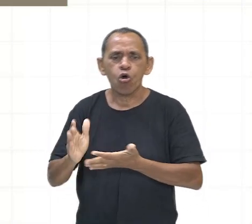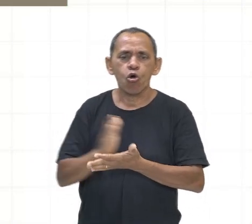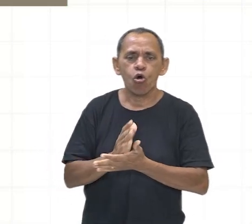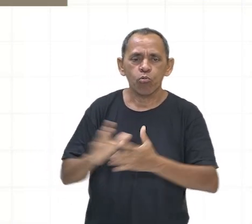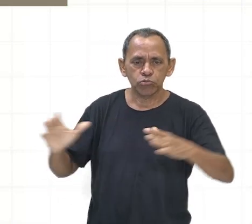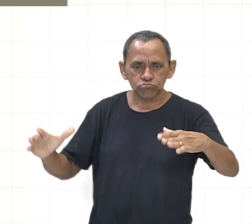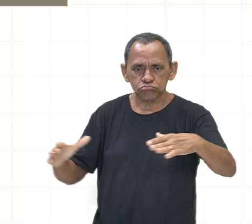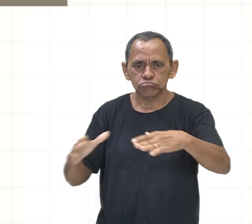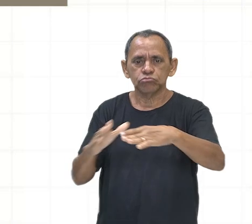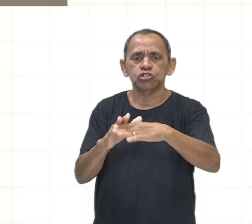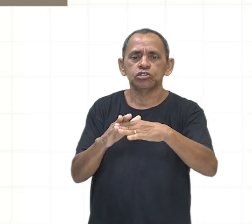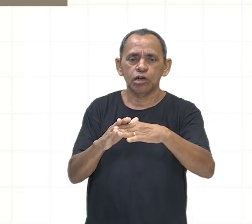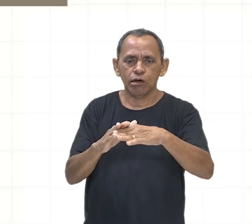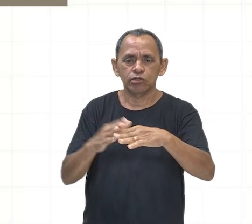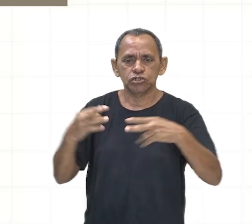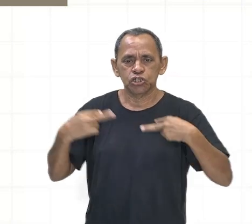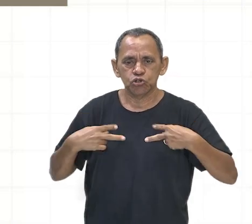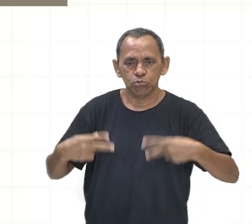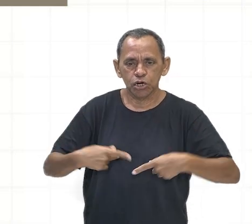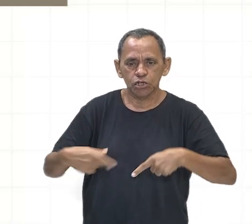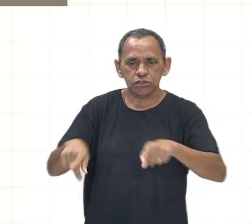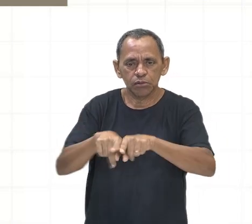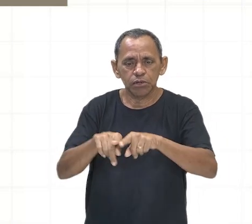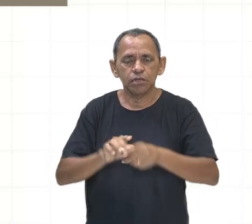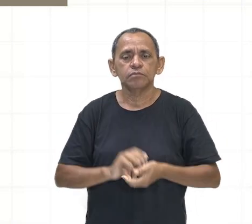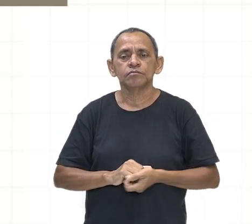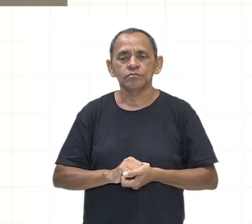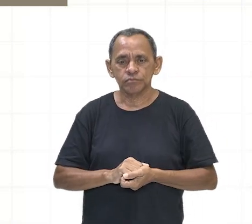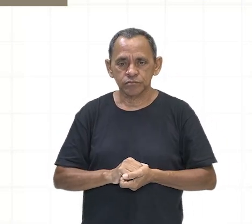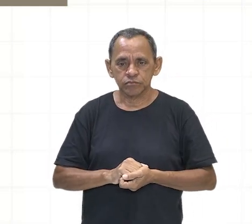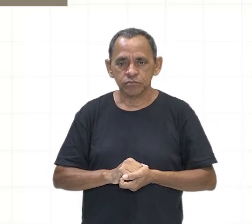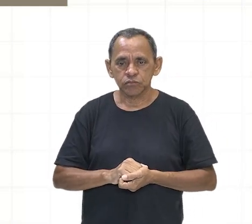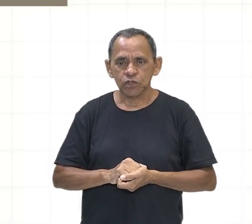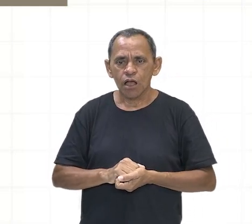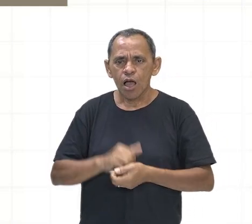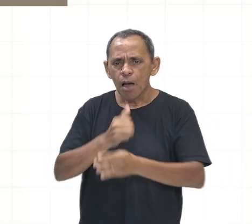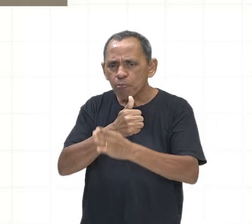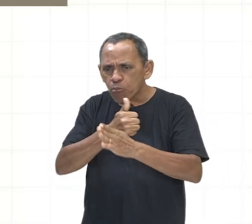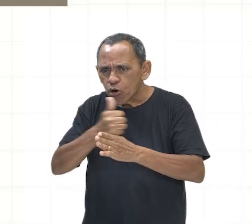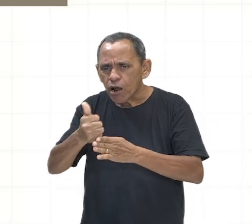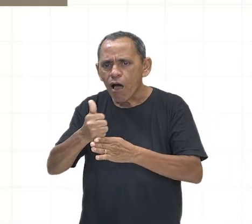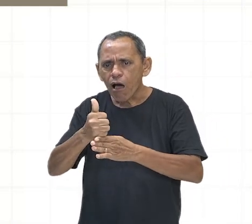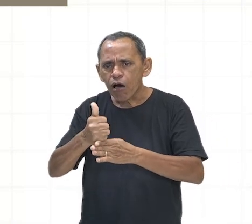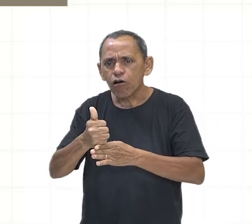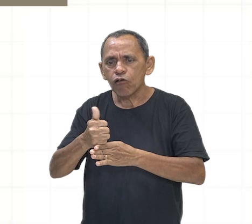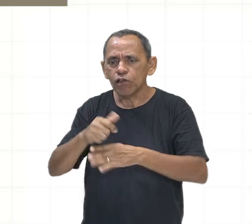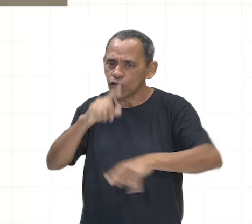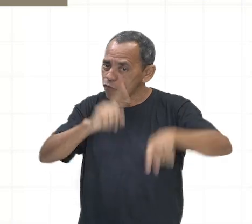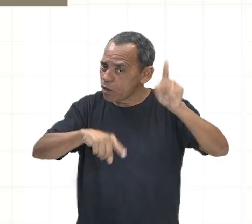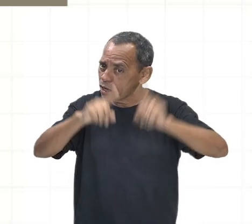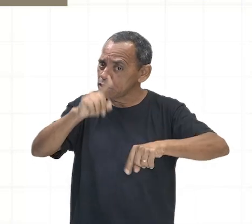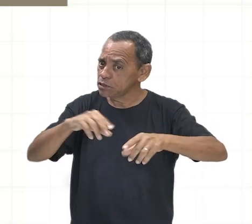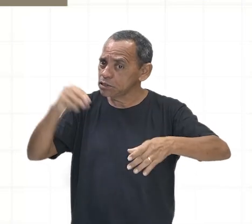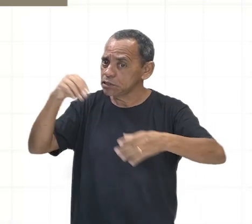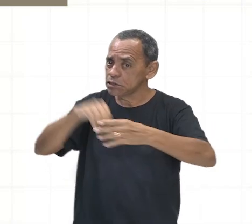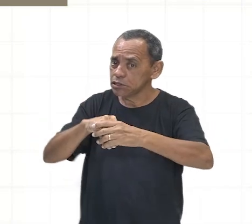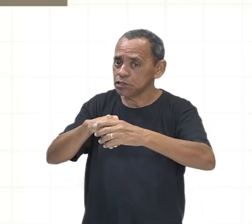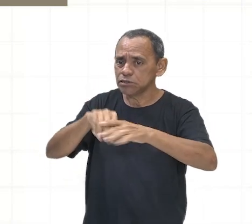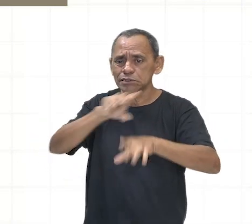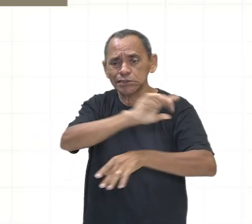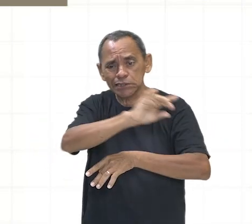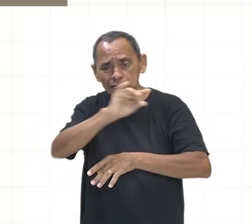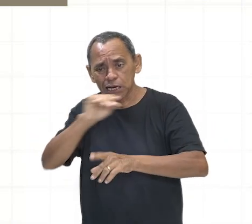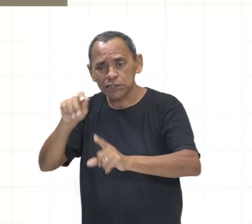Ela varia de contexto para contexto. Ok? Por que isso? Porque, na verdade, os valores que